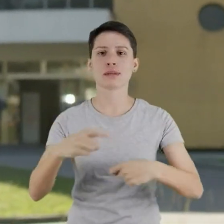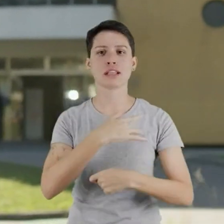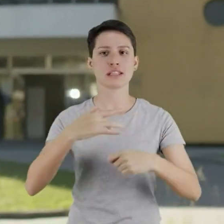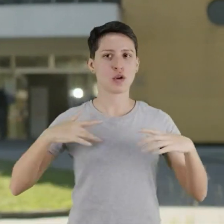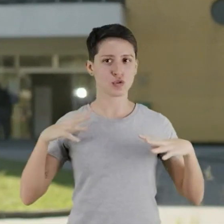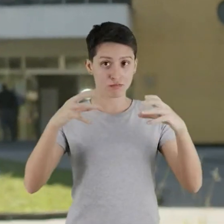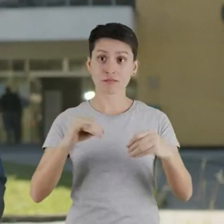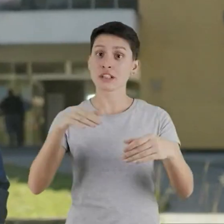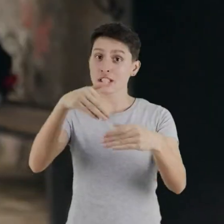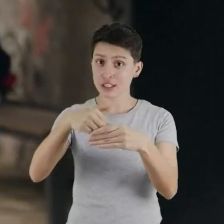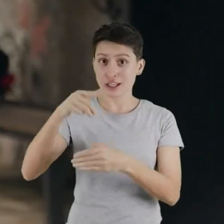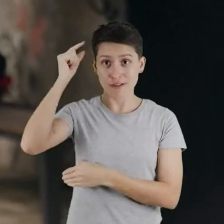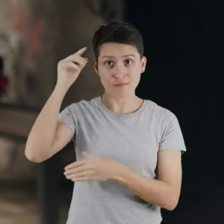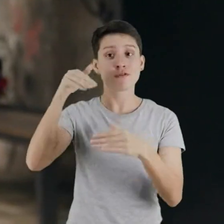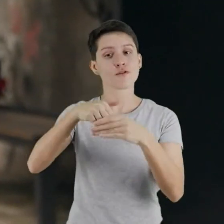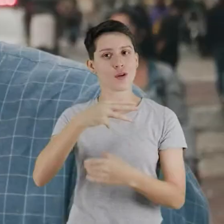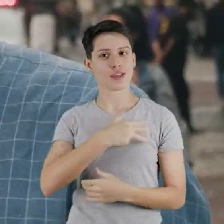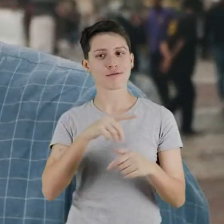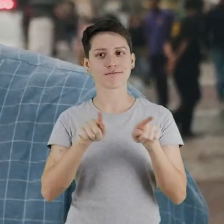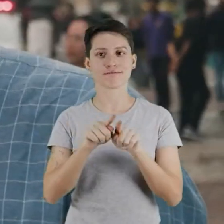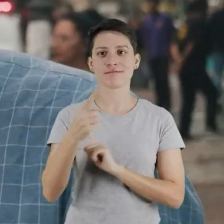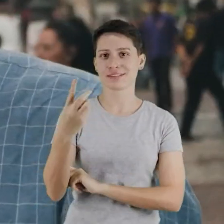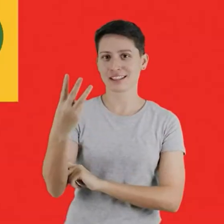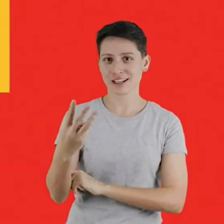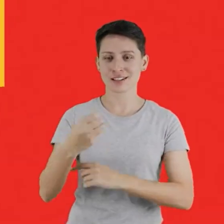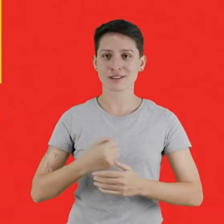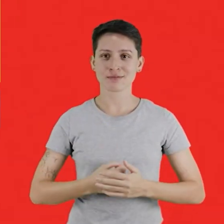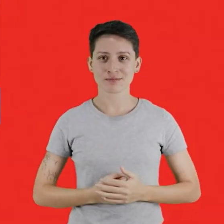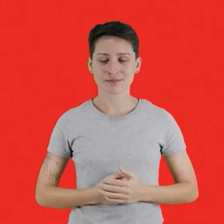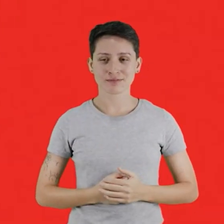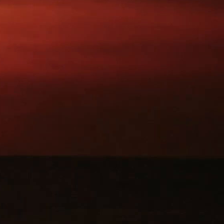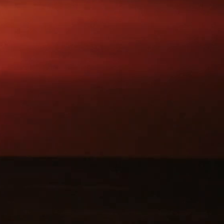tem que ter saúde para todos. Quem vota Lula, vota Lela. Lela 13.